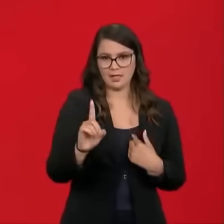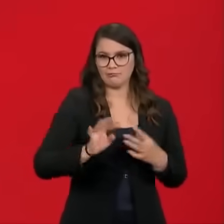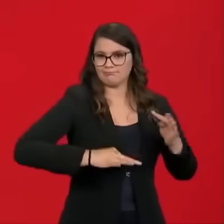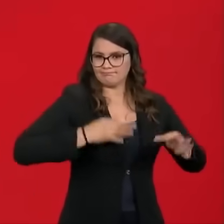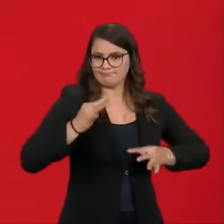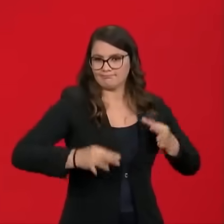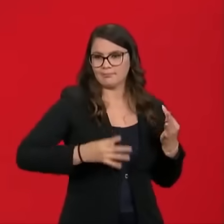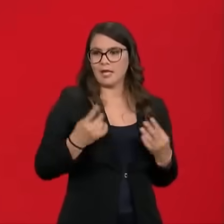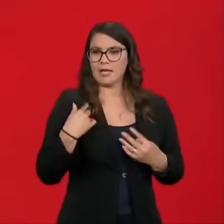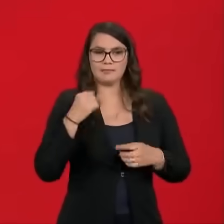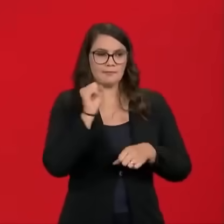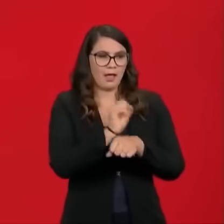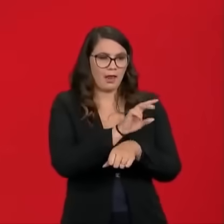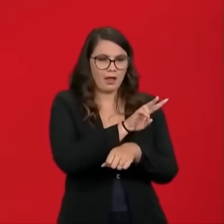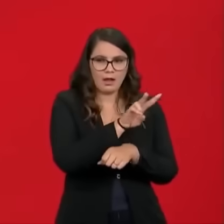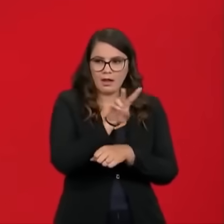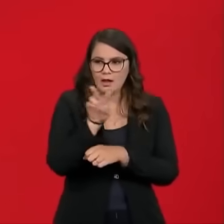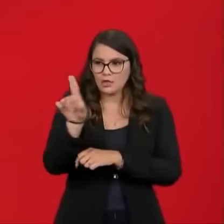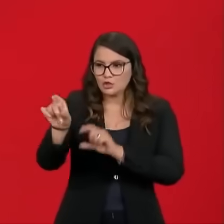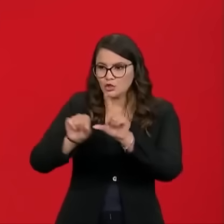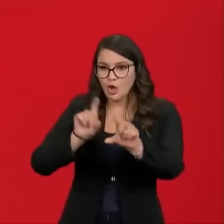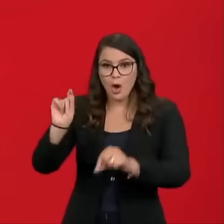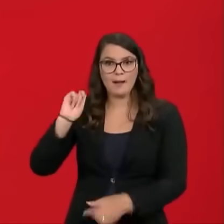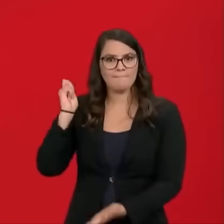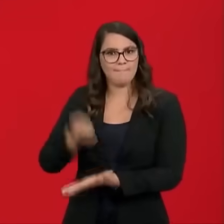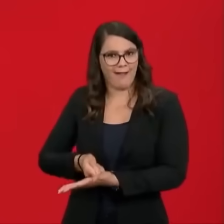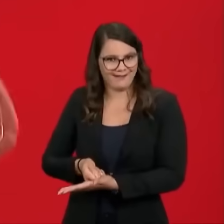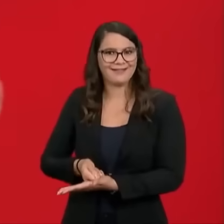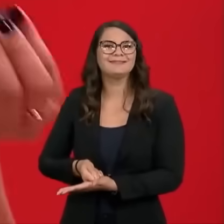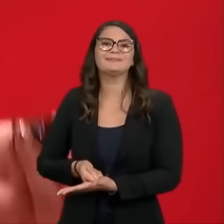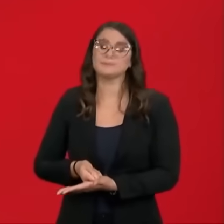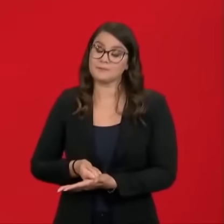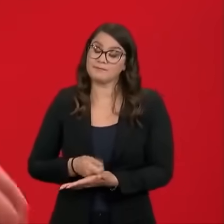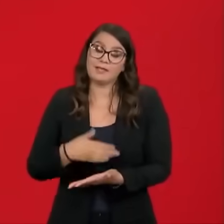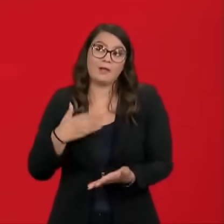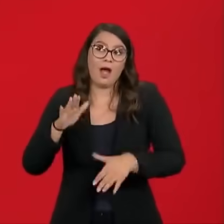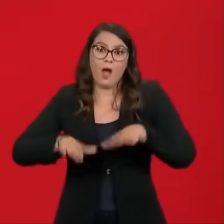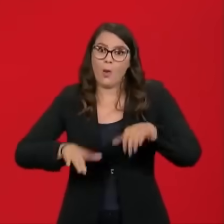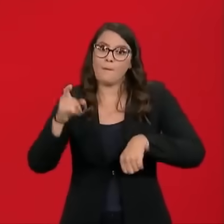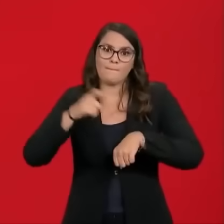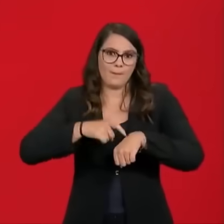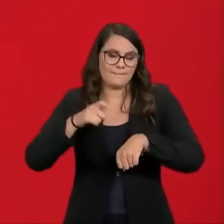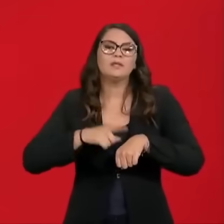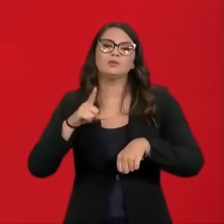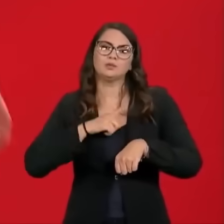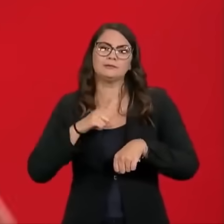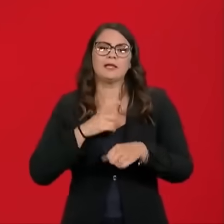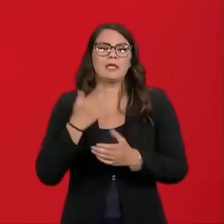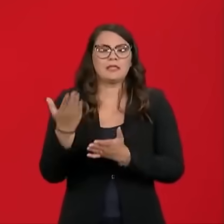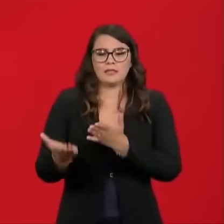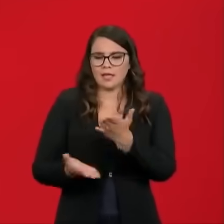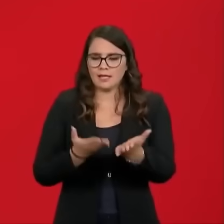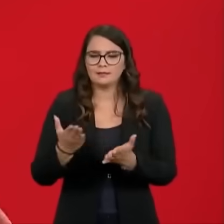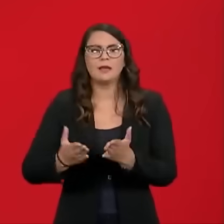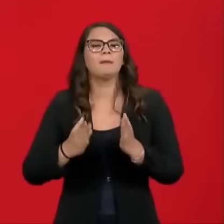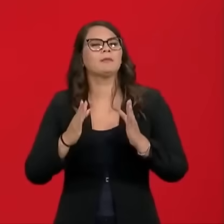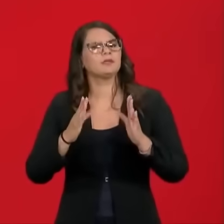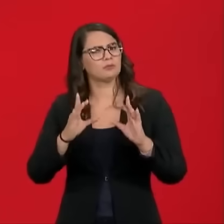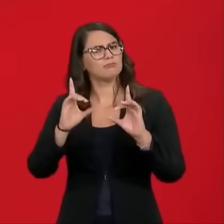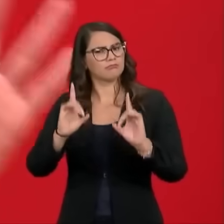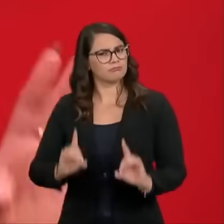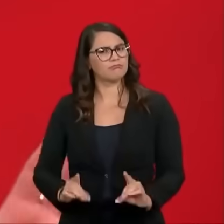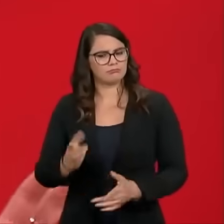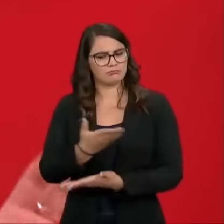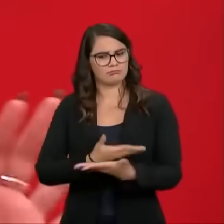pararam escolheram irão pagar por aquilo então você ah em alguma Instância algum tipo de tratamento Digno dentro dessa